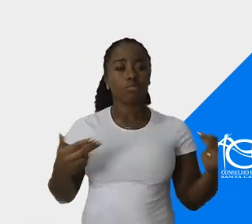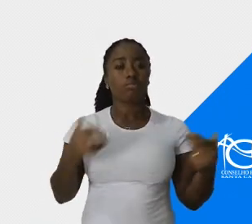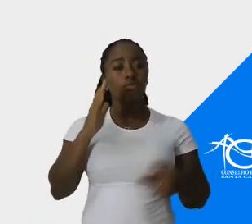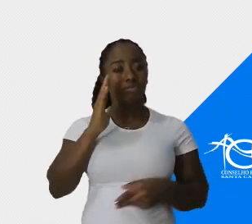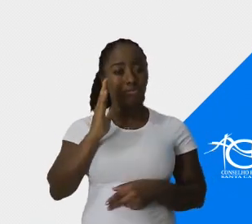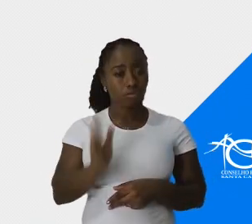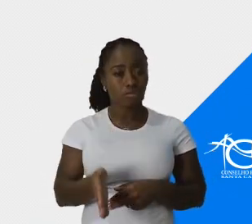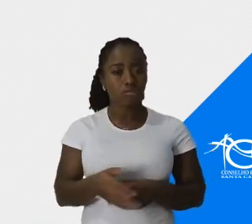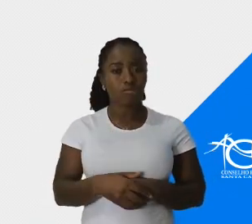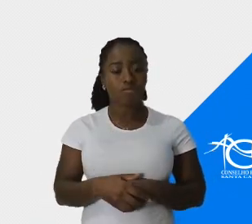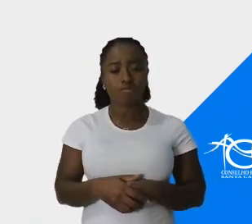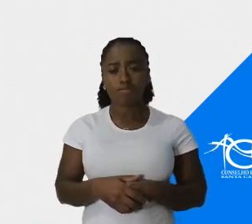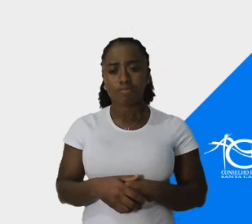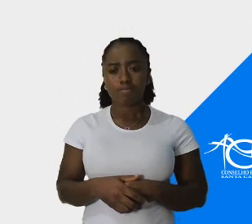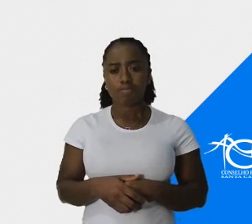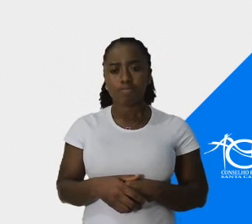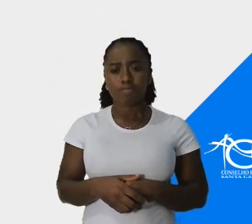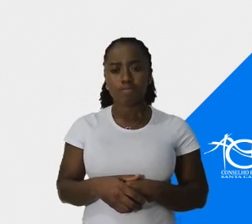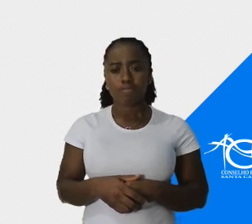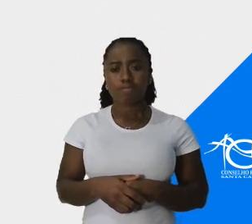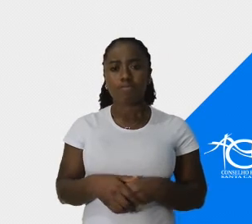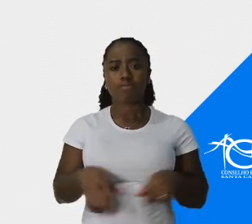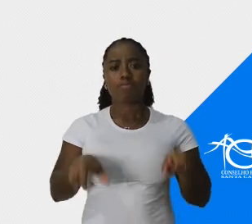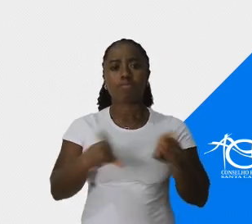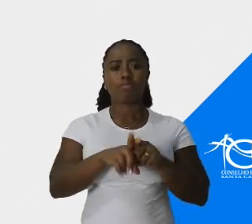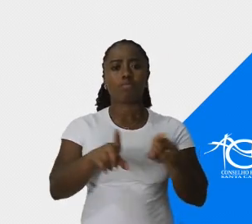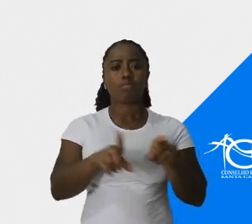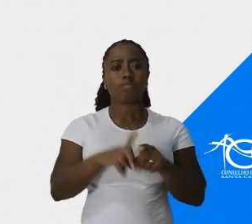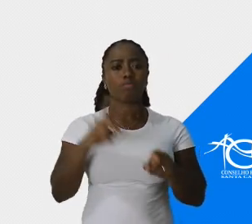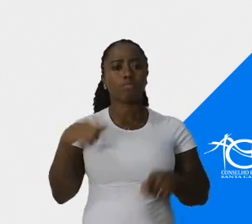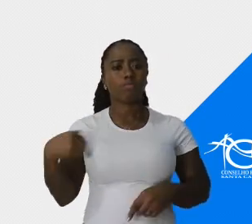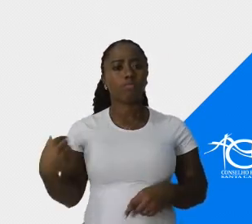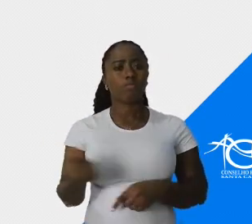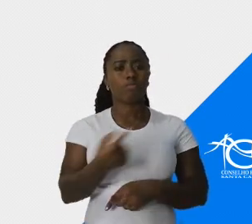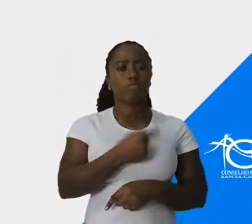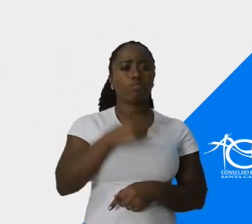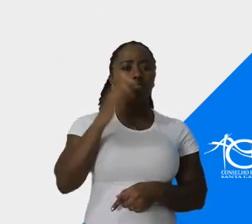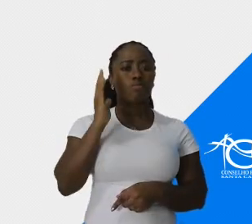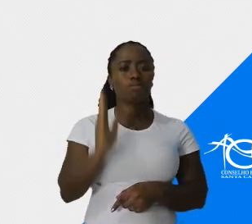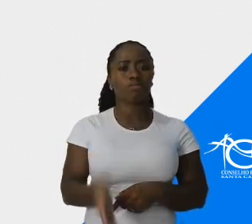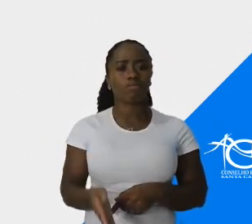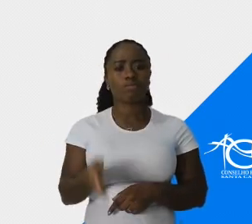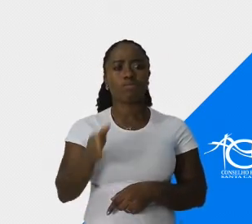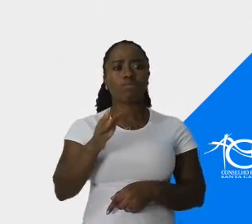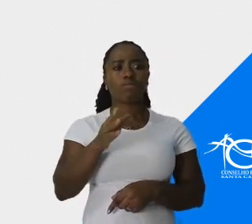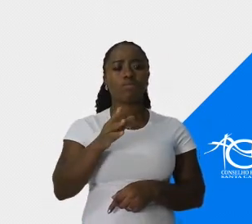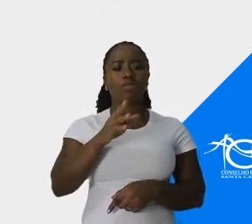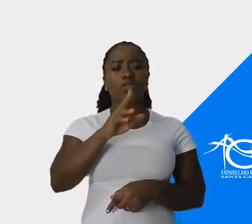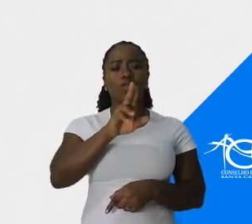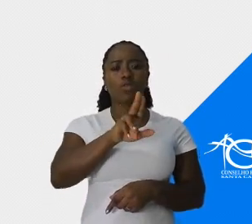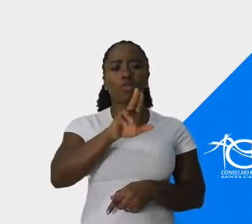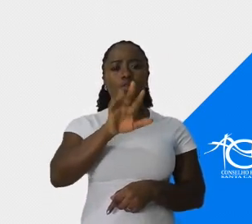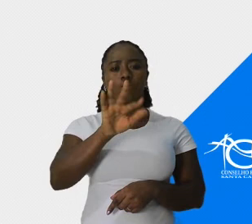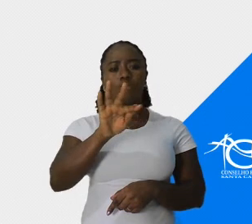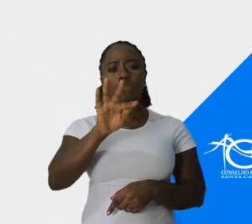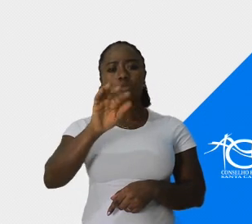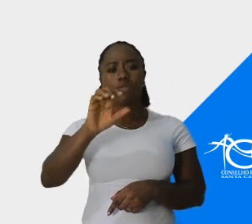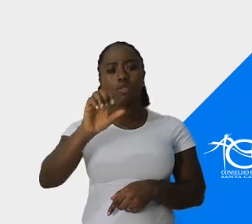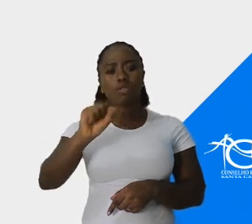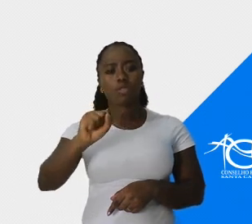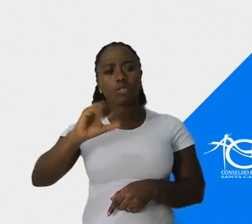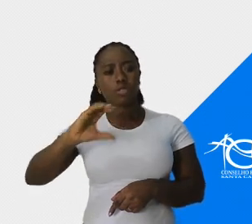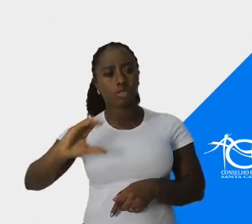assim, produzidos no nosso laboratório Fator Humano da UFSC, já aplicativo, né? Nós já temos material informatizado